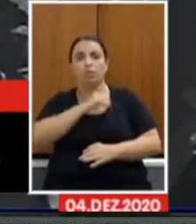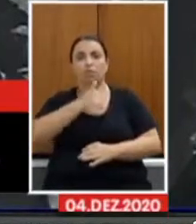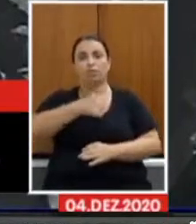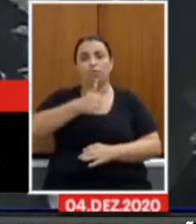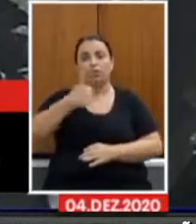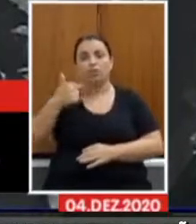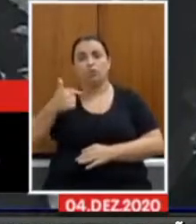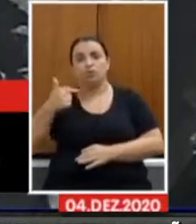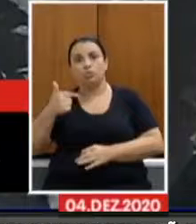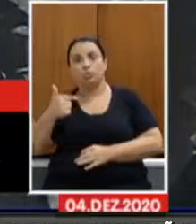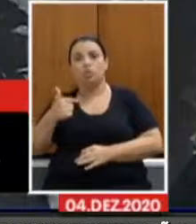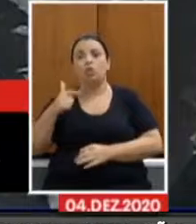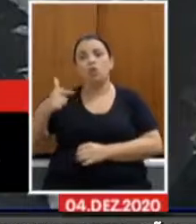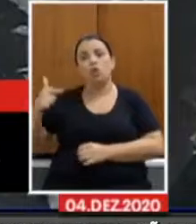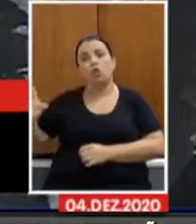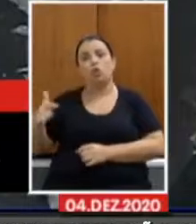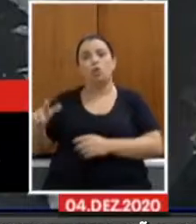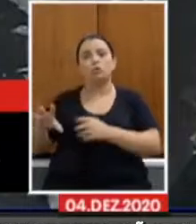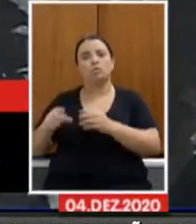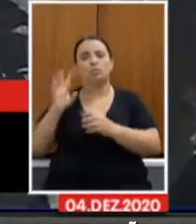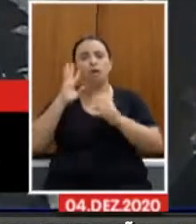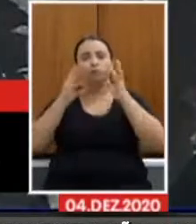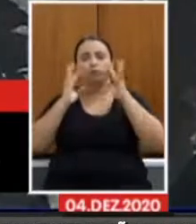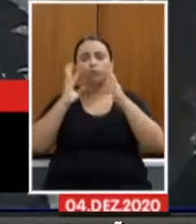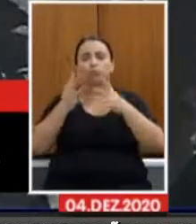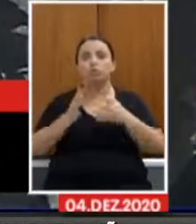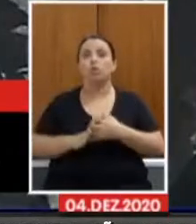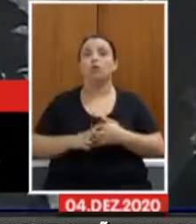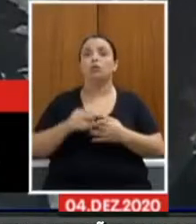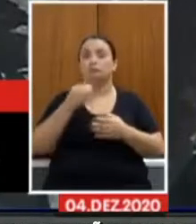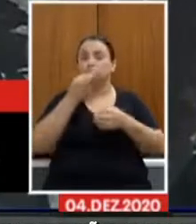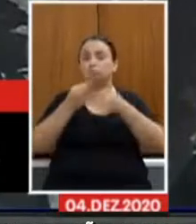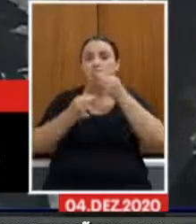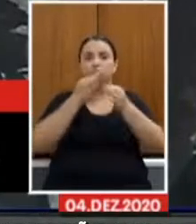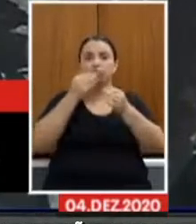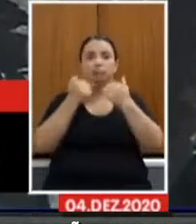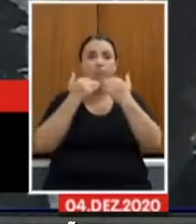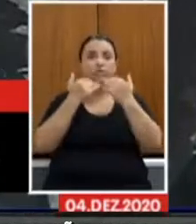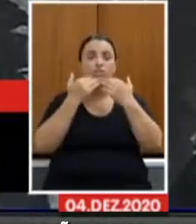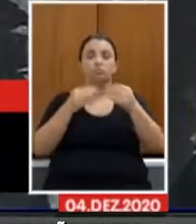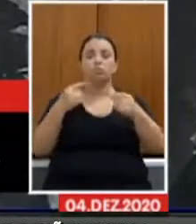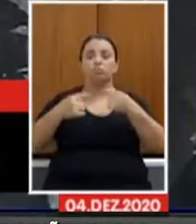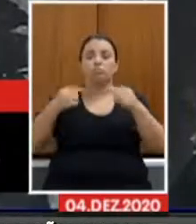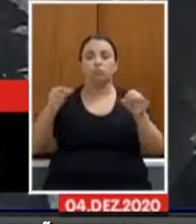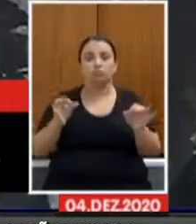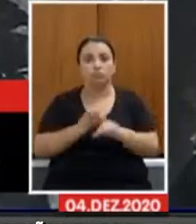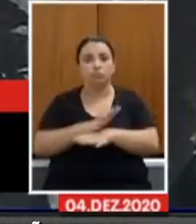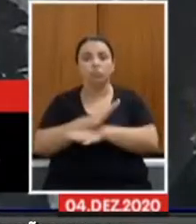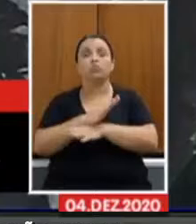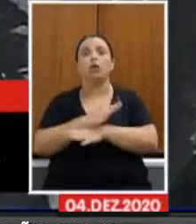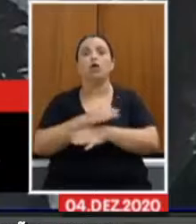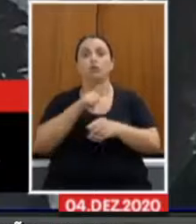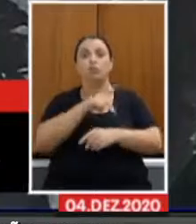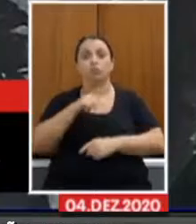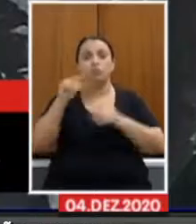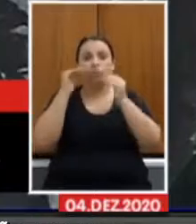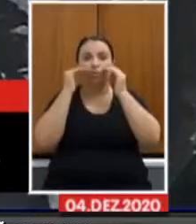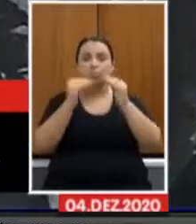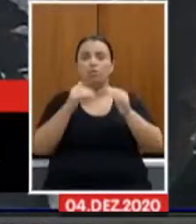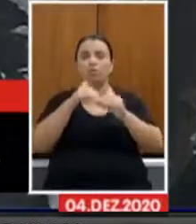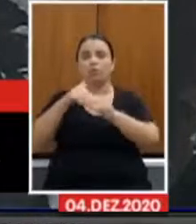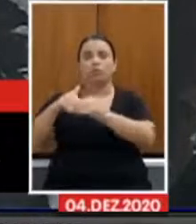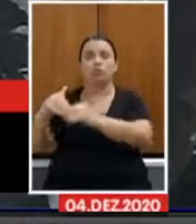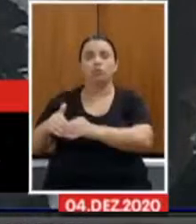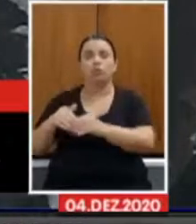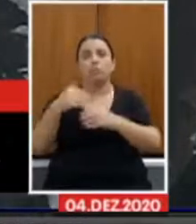Gerais e da outras providências. Em discussão, parecer, não há oradores inscritos, encerra essa discussão. A presidência vai submeter a matéria à votação pelo processo